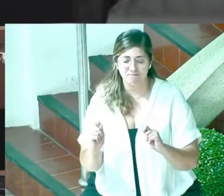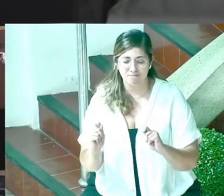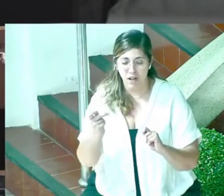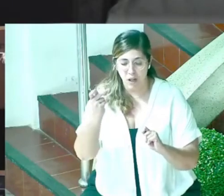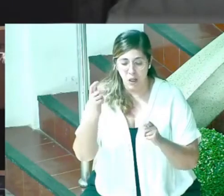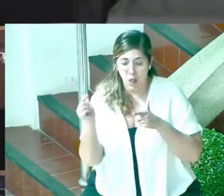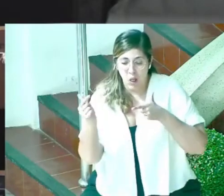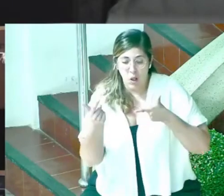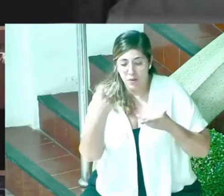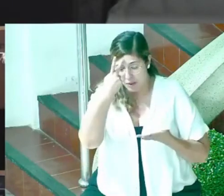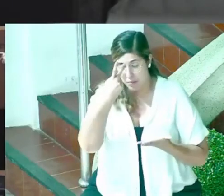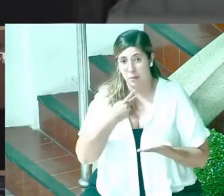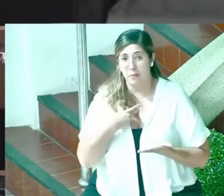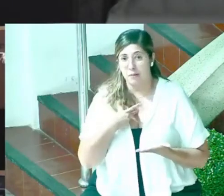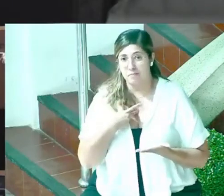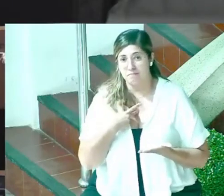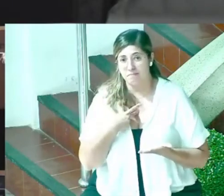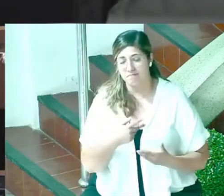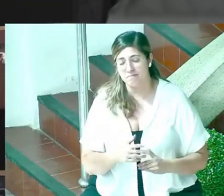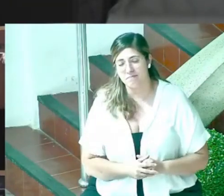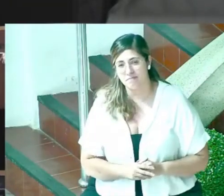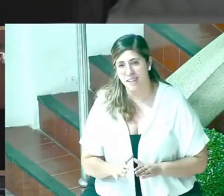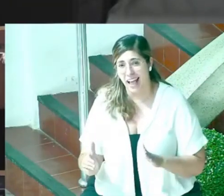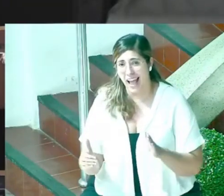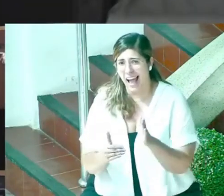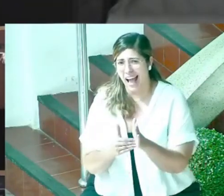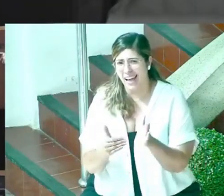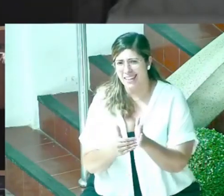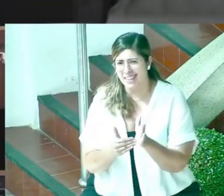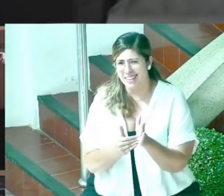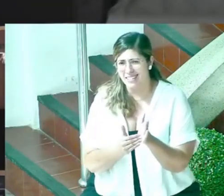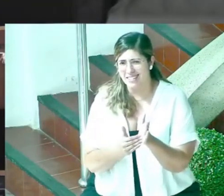Mas algo que fizeram contra nós de mal,